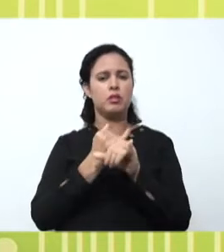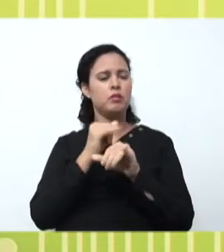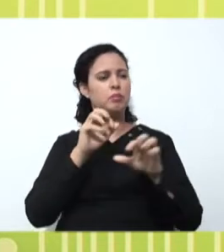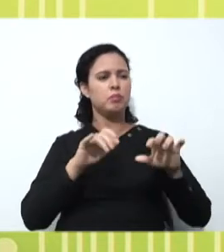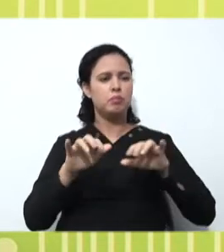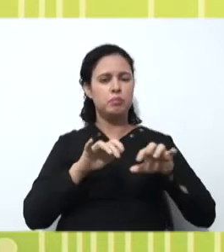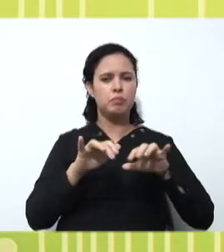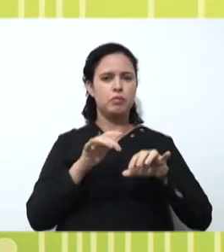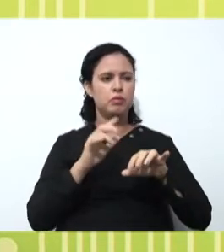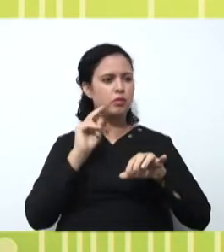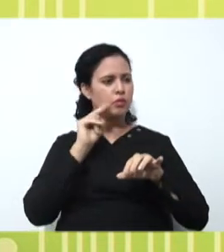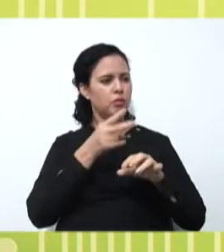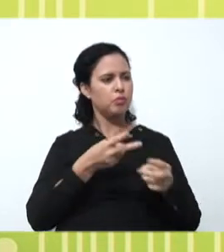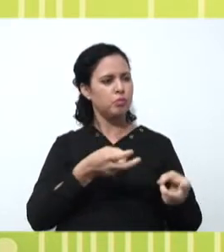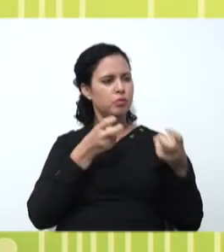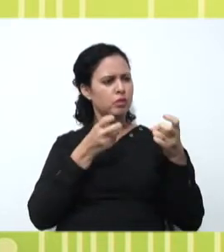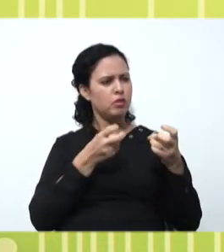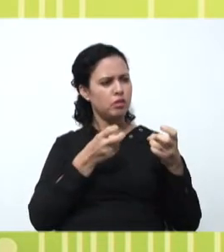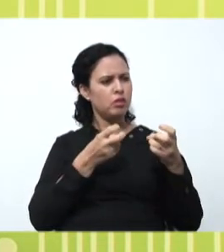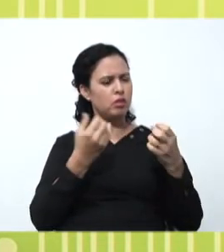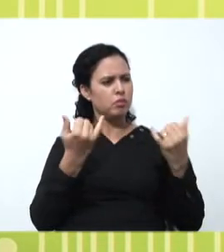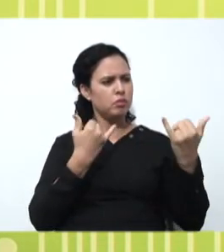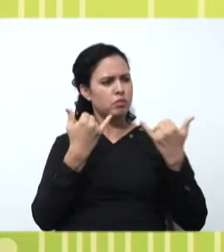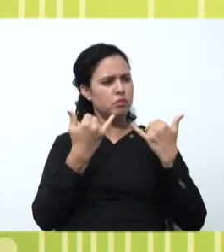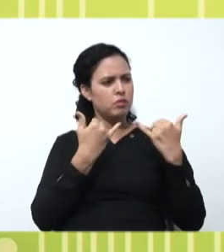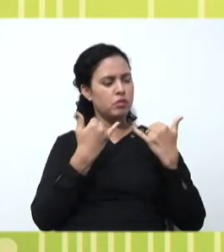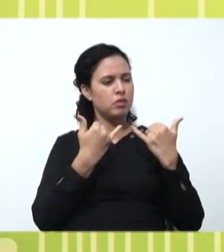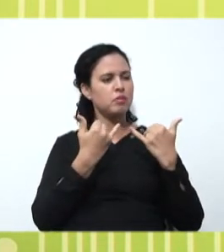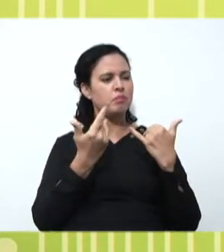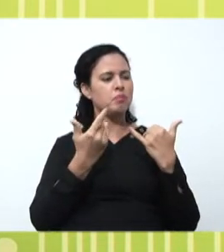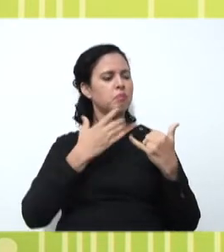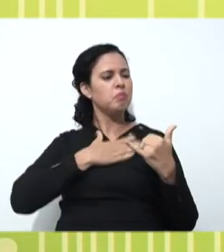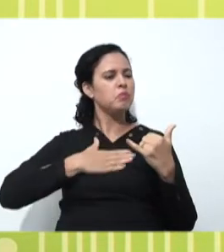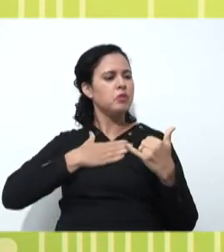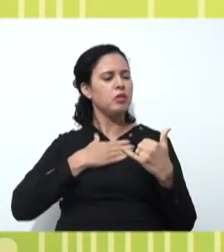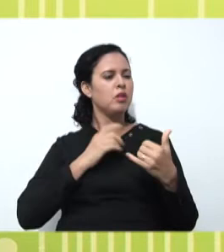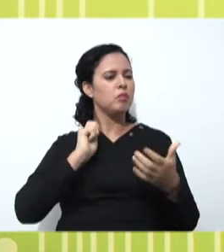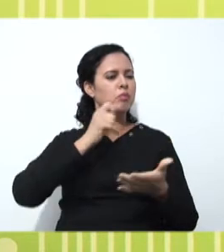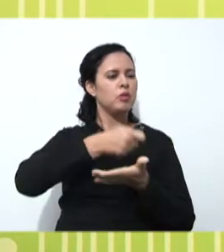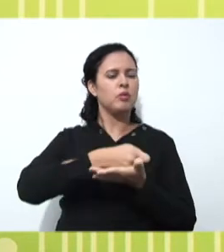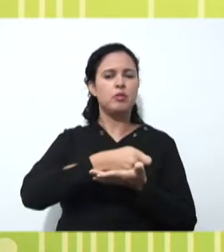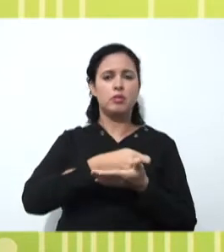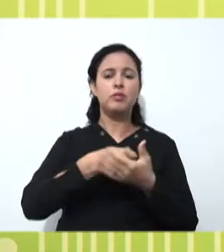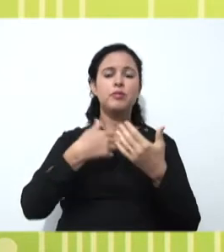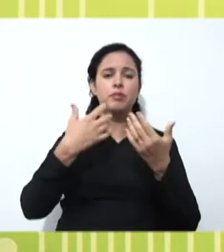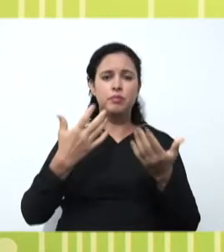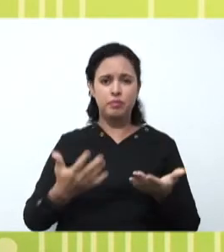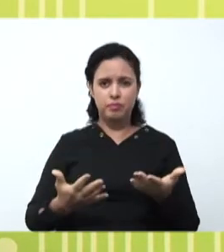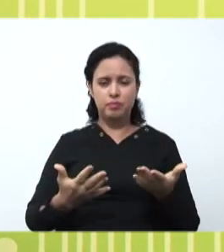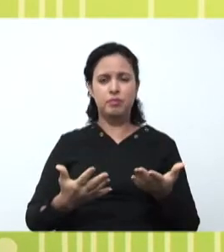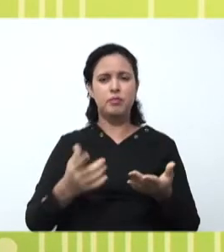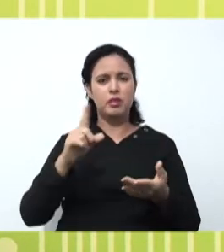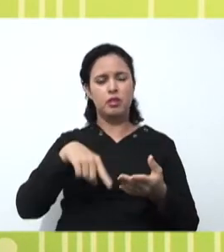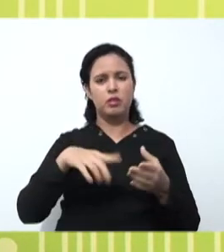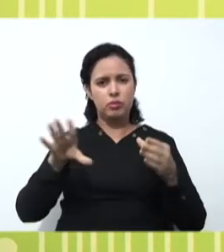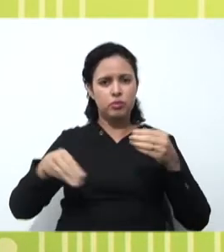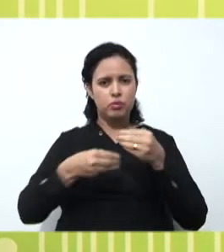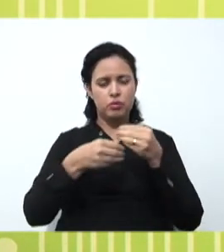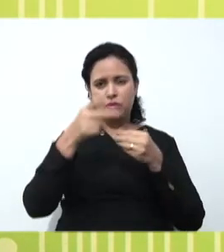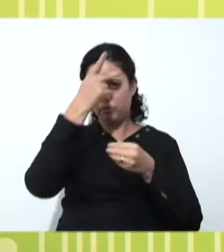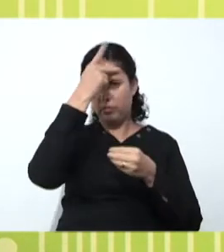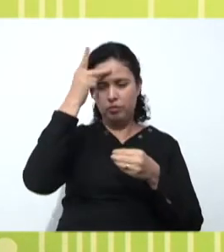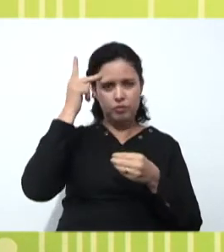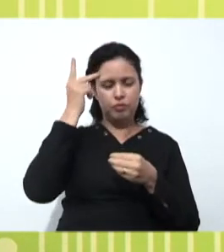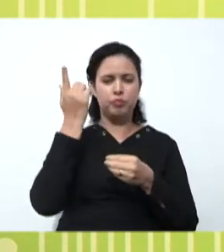internet, oferecido pela internet, e também aqueles processos talvez que as pessoas fazem uma junção de pessoas